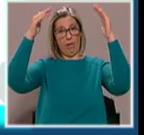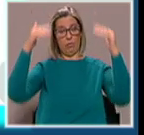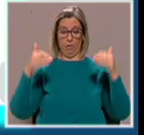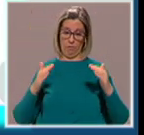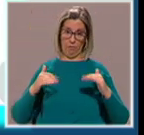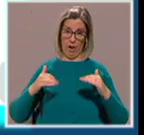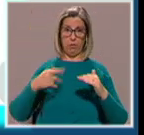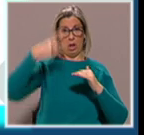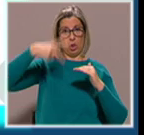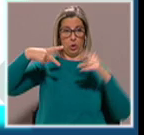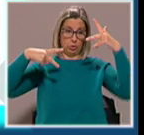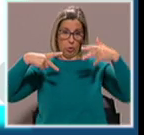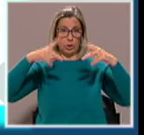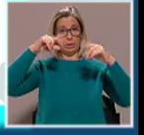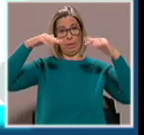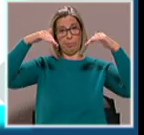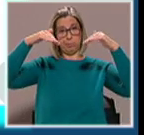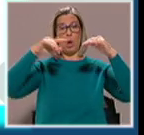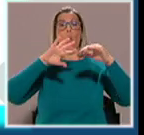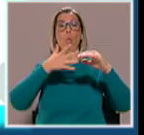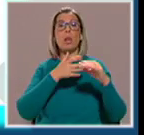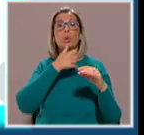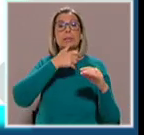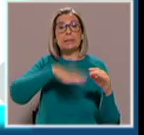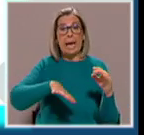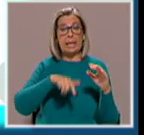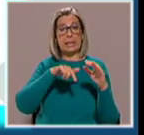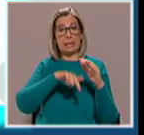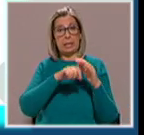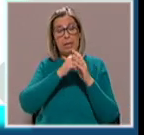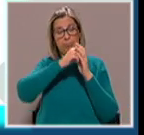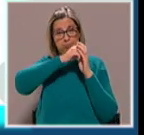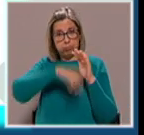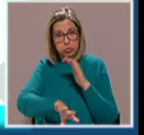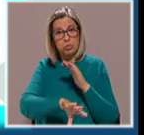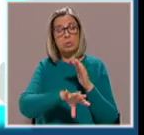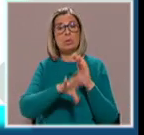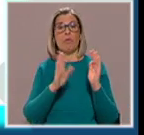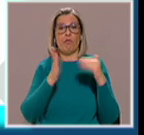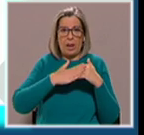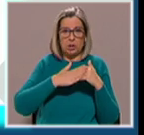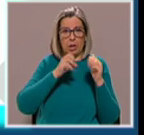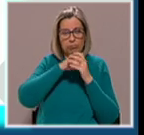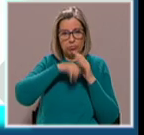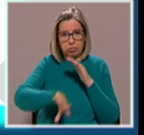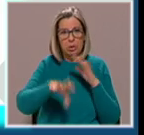quais comunicam. Isto faz com que, assim que o sangue seja impulsionado, as válvulas fecham e impedem que o sangue volte para